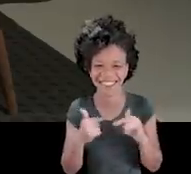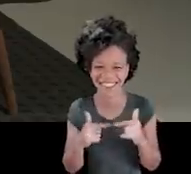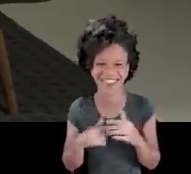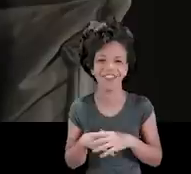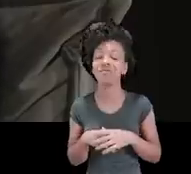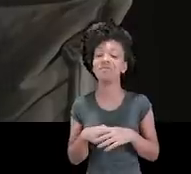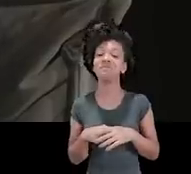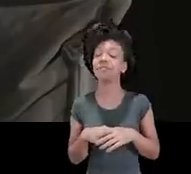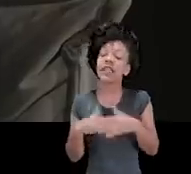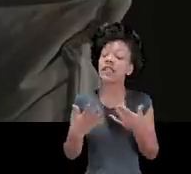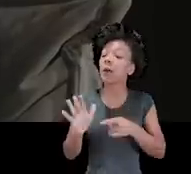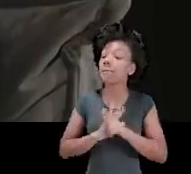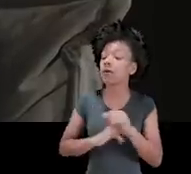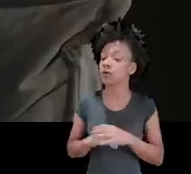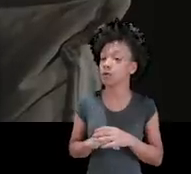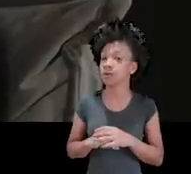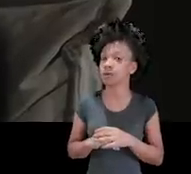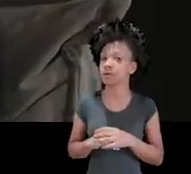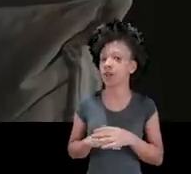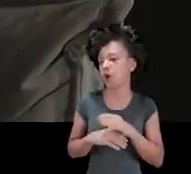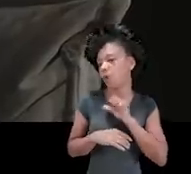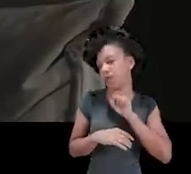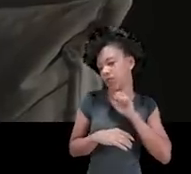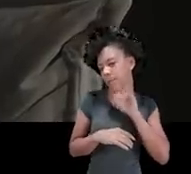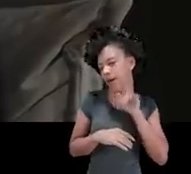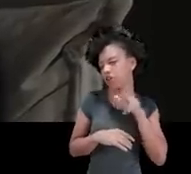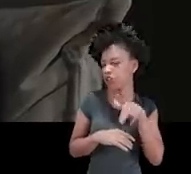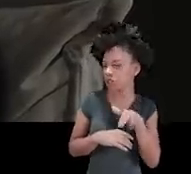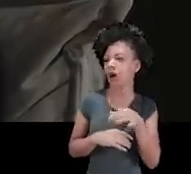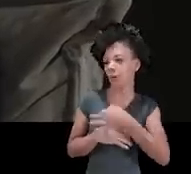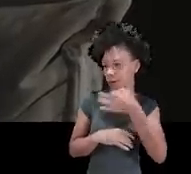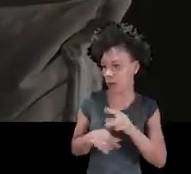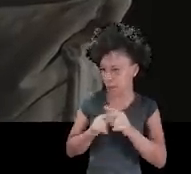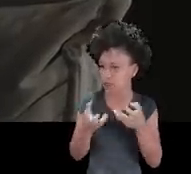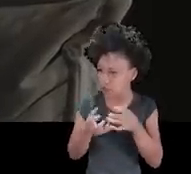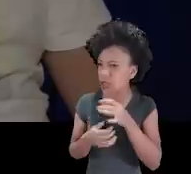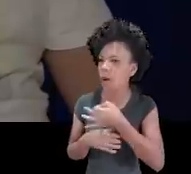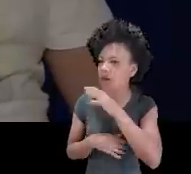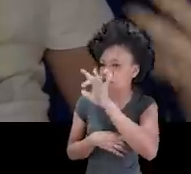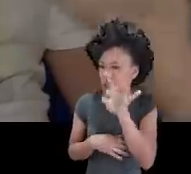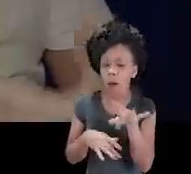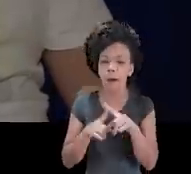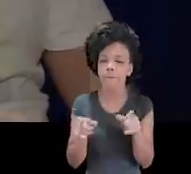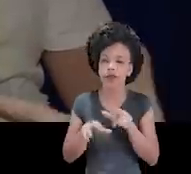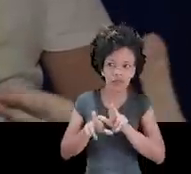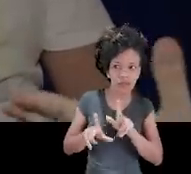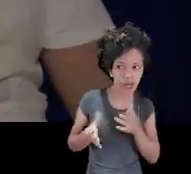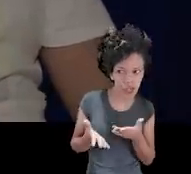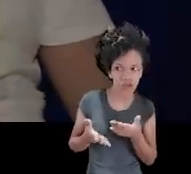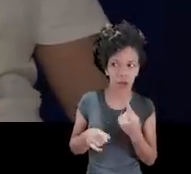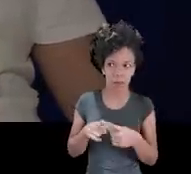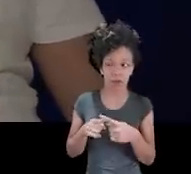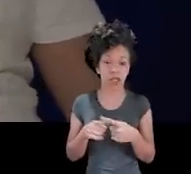o próprio... E aí eu pergunto, assim, o Sebastião deu a opinião dele, eu queria ouvir a opinião de cada um. Você, como, tipo assim, você é a parte diferente dessa história toda,